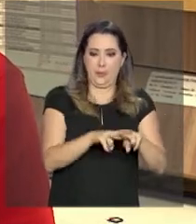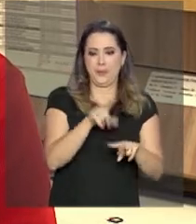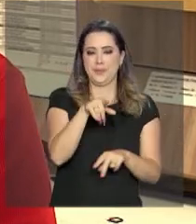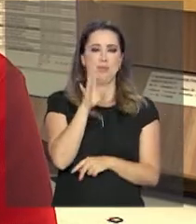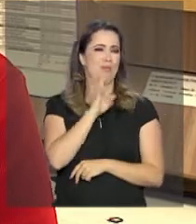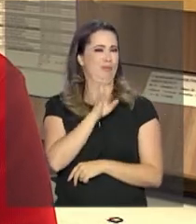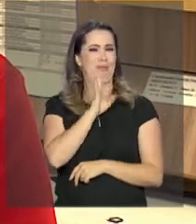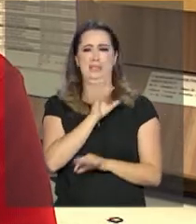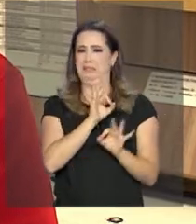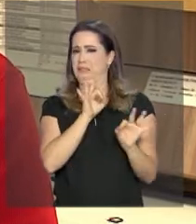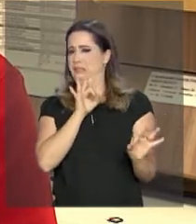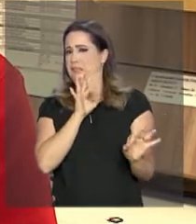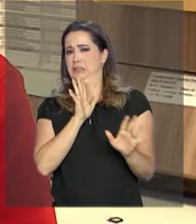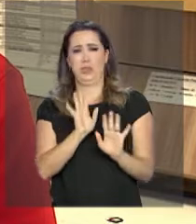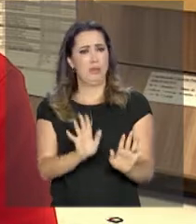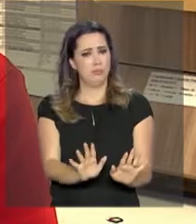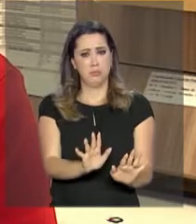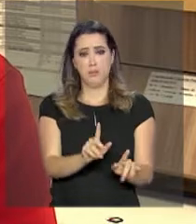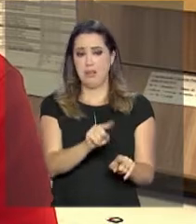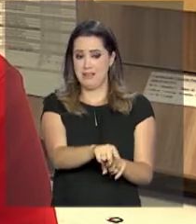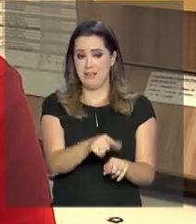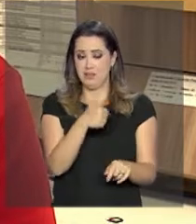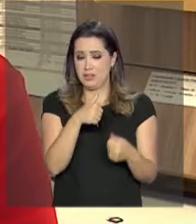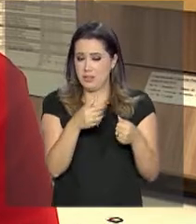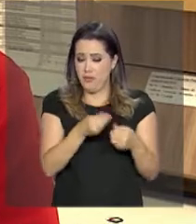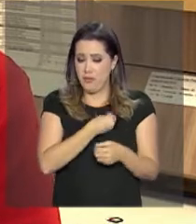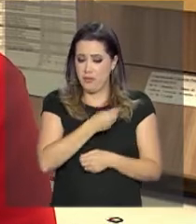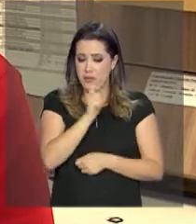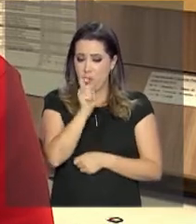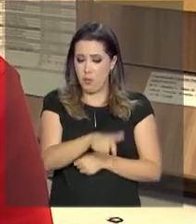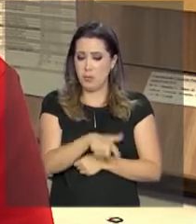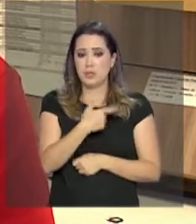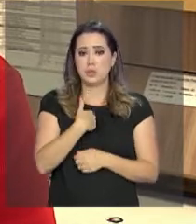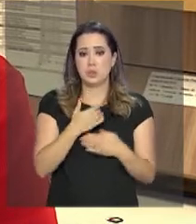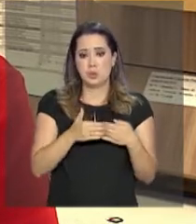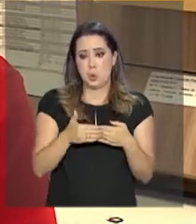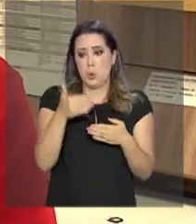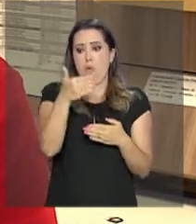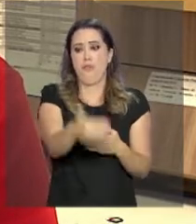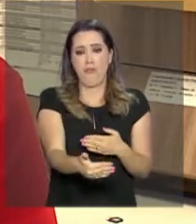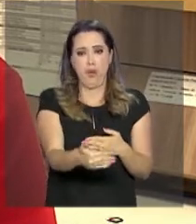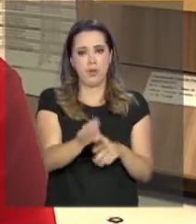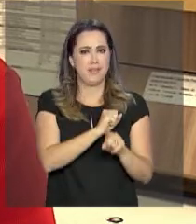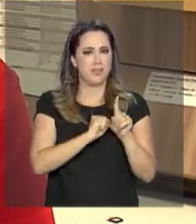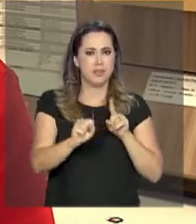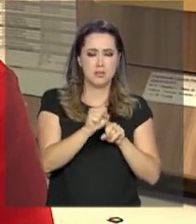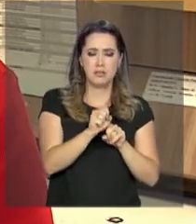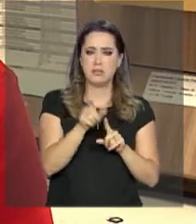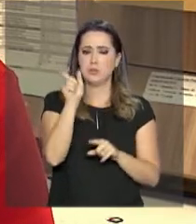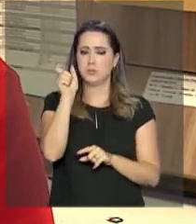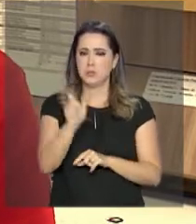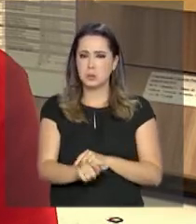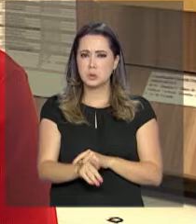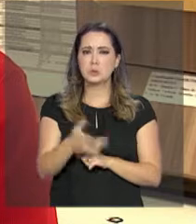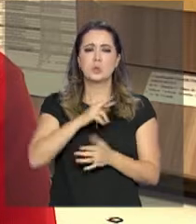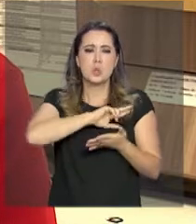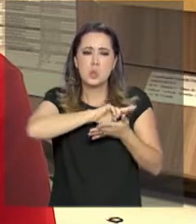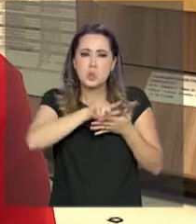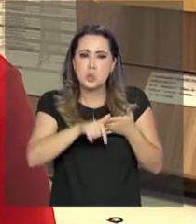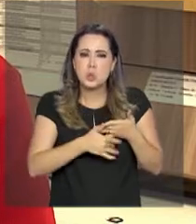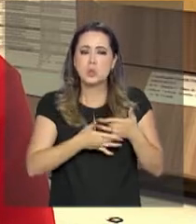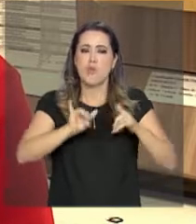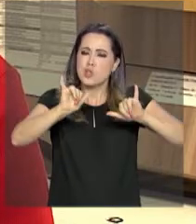é você está ali convivendo com pessoas que estão à margem da sociedade é pessoas que passaram por diversos